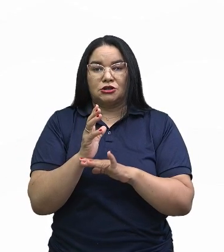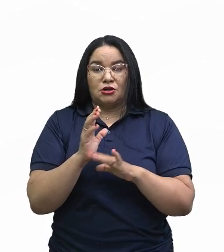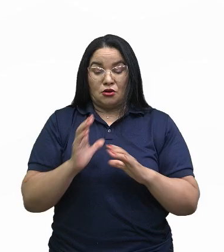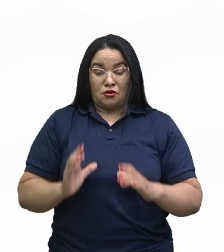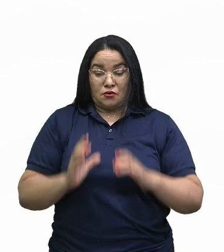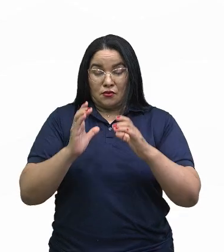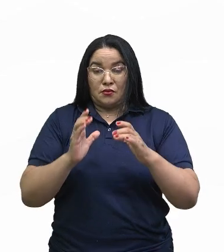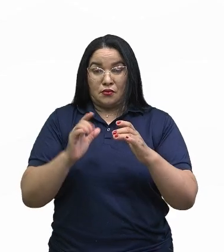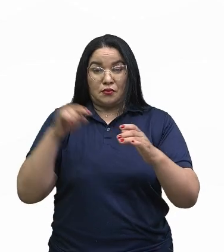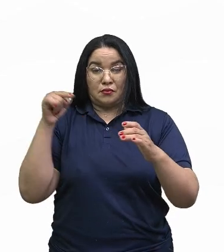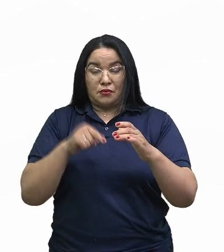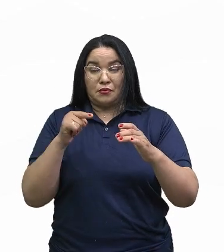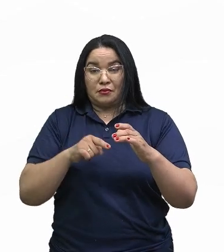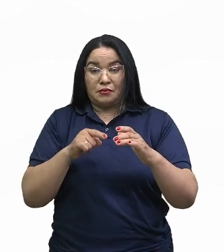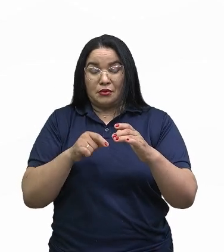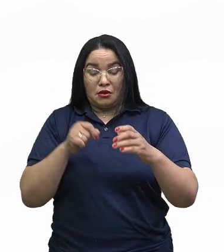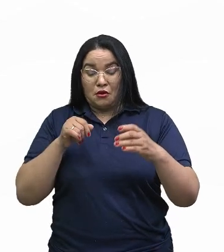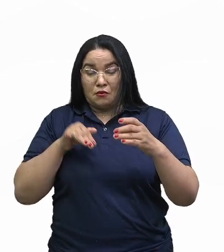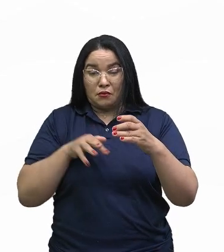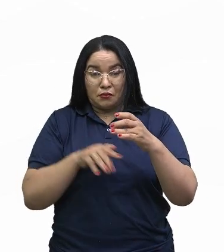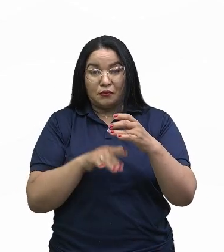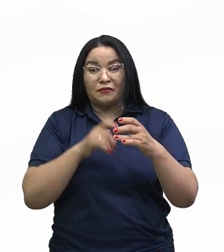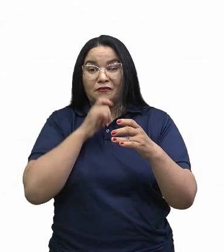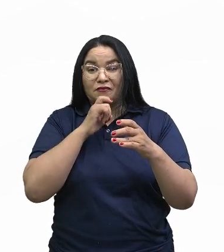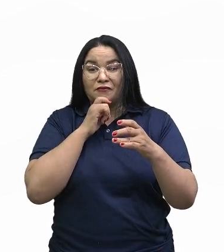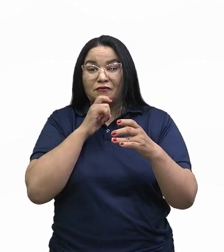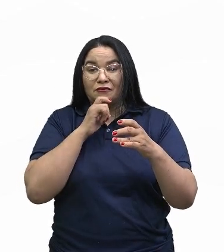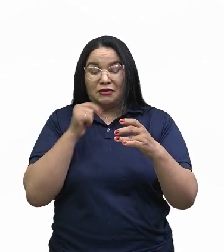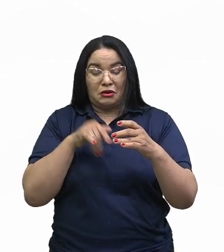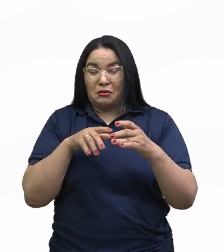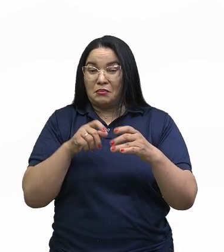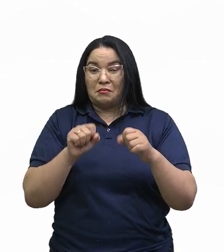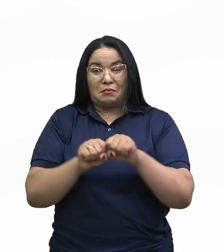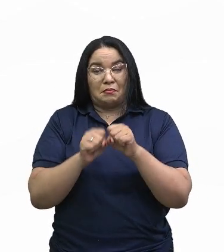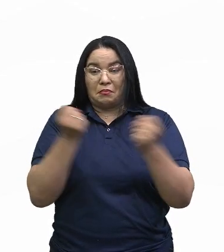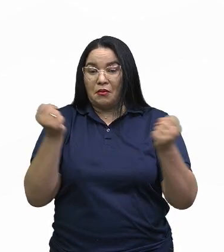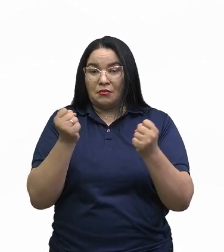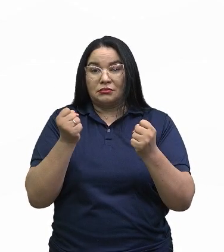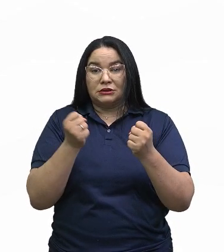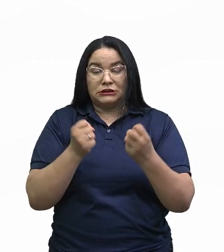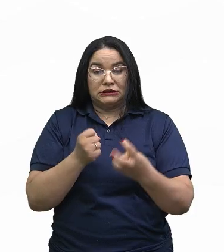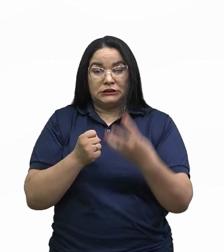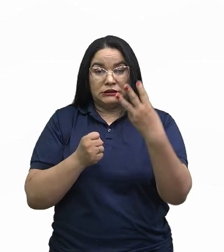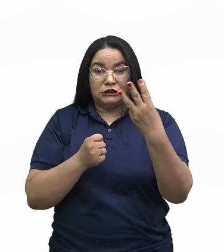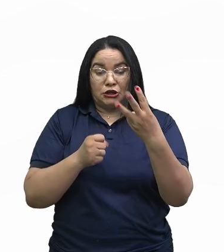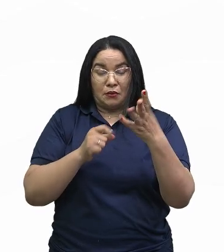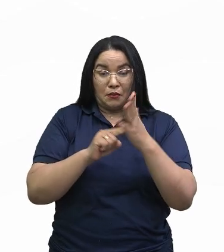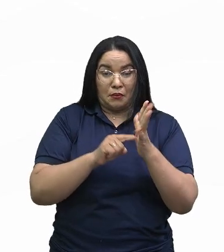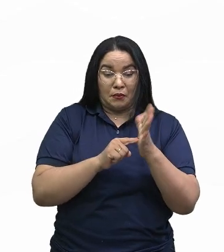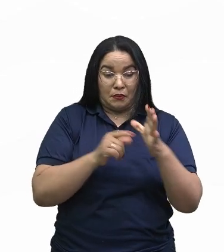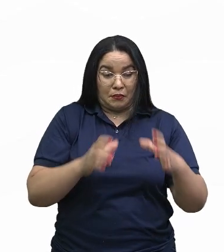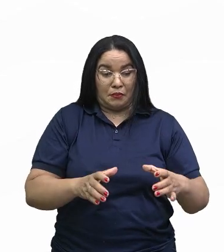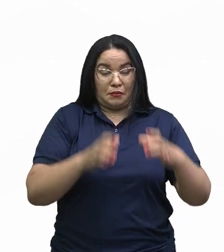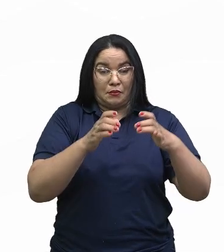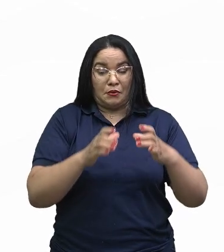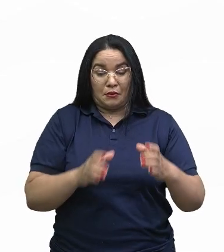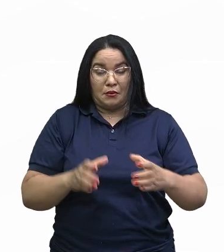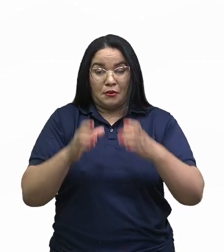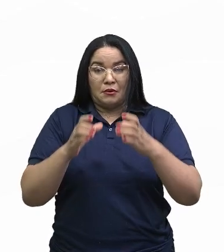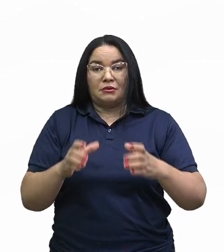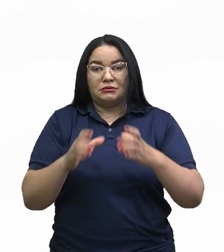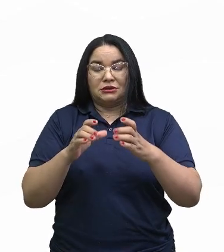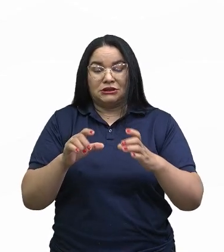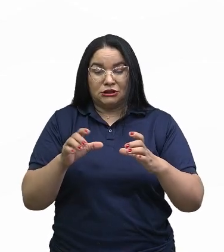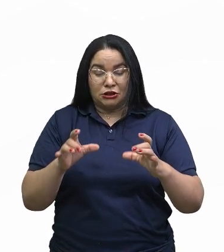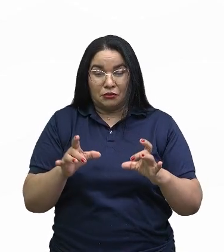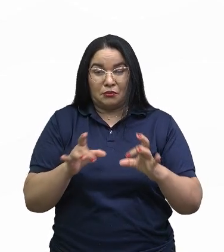de resfriamento. E aí, nessa situação, 3 reatores sofreram fusão do núcleo. O que é fusão